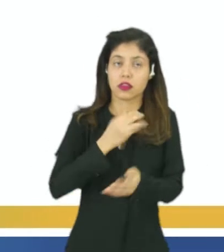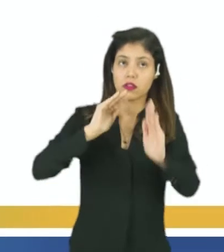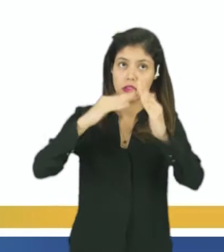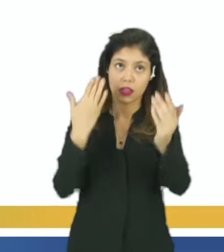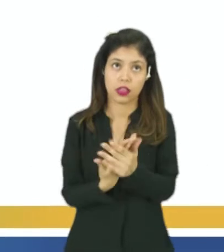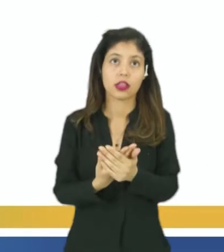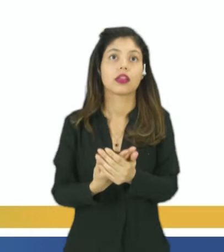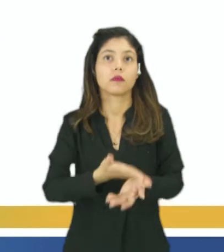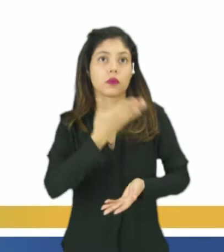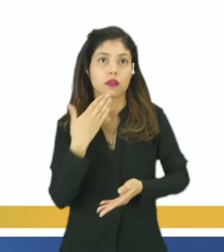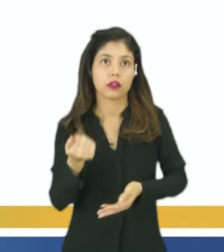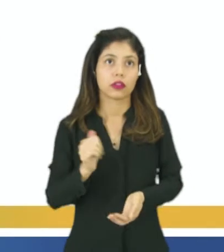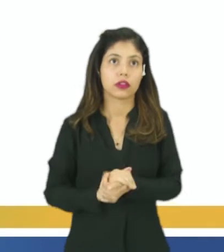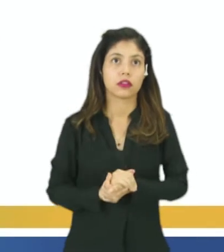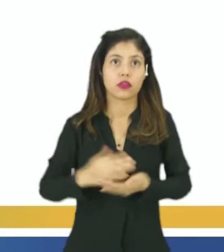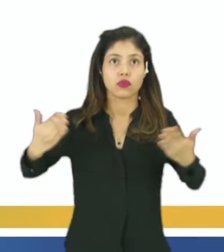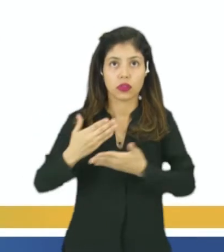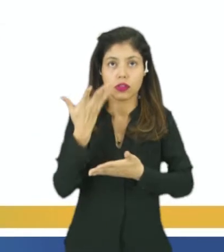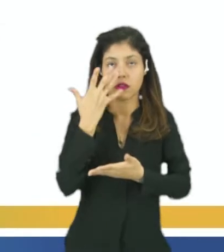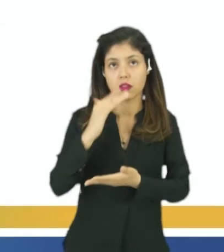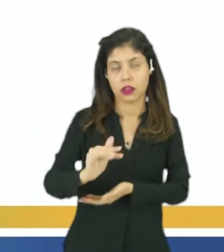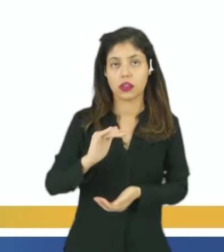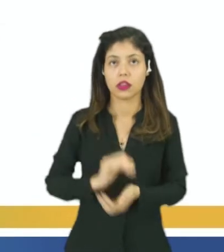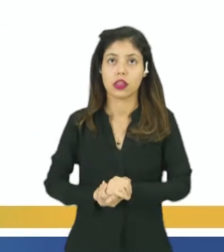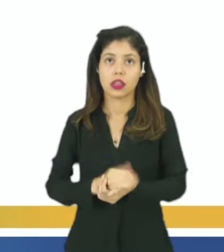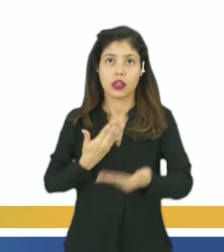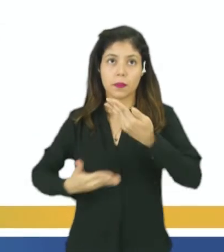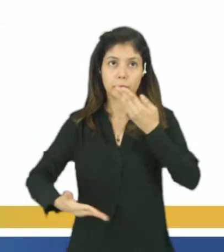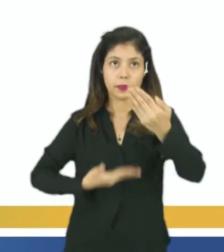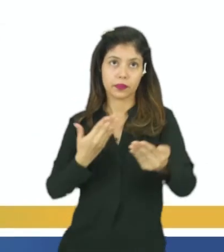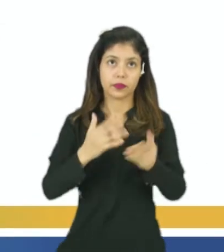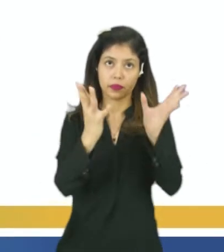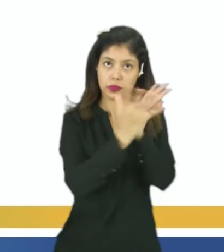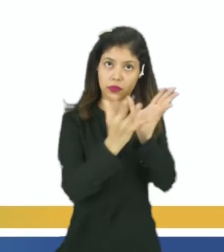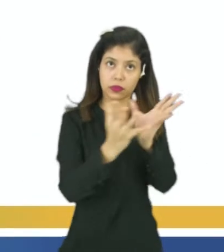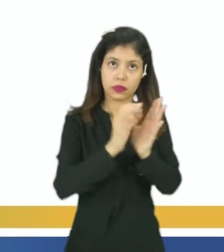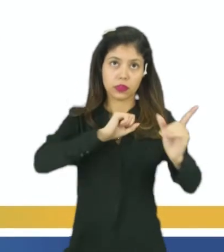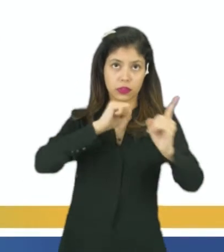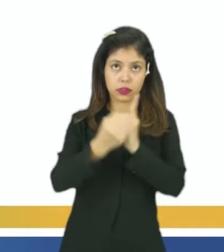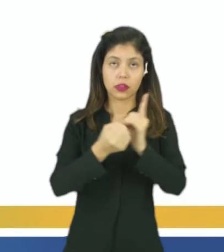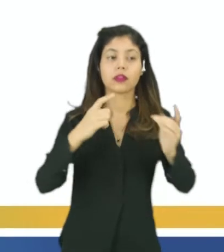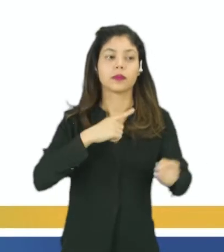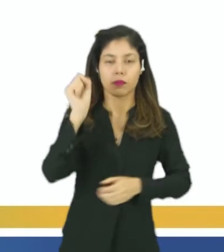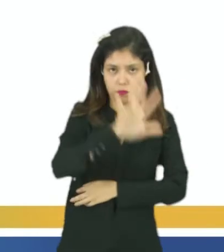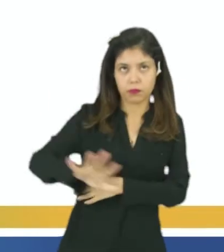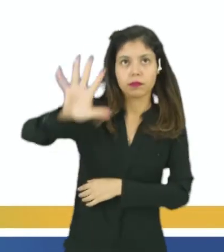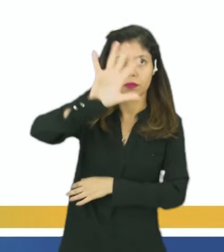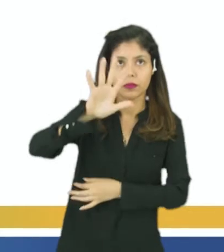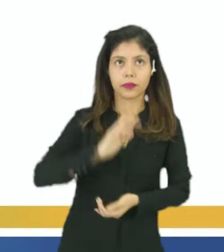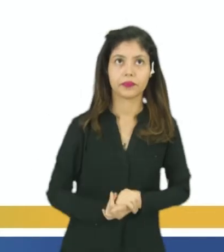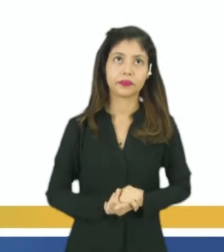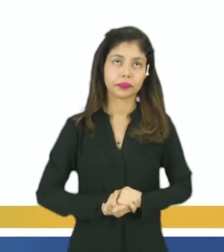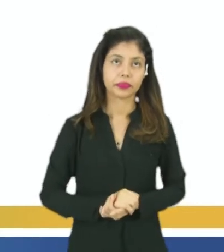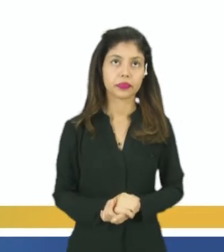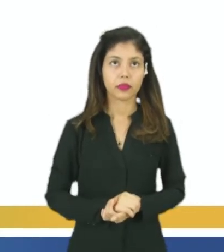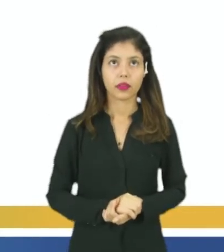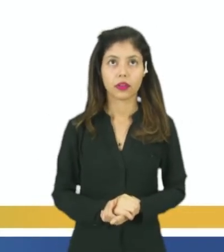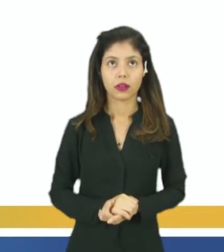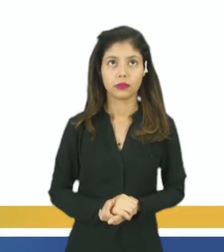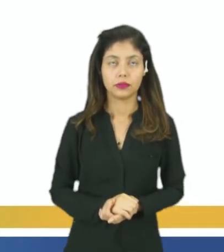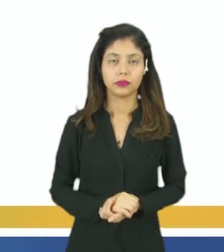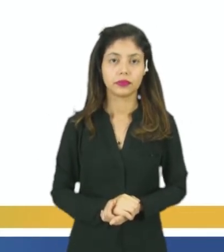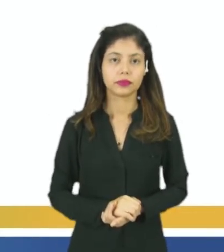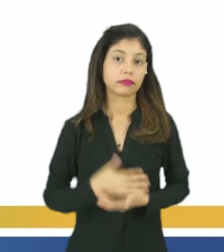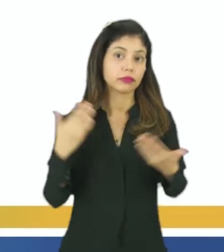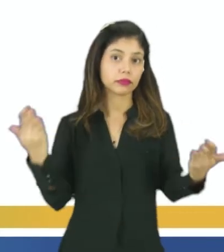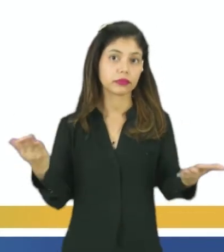vida escolar e habitual das crianças nas interações com a comunidade e sociedade de maneira geral.